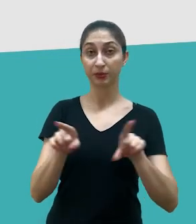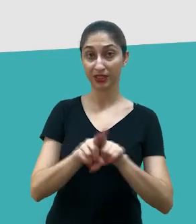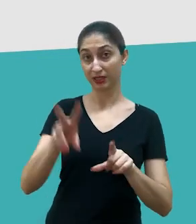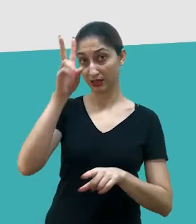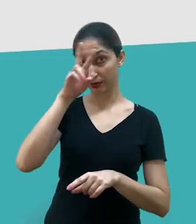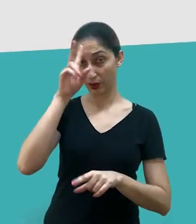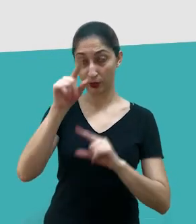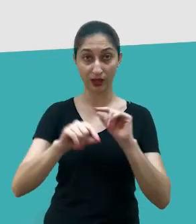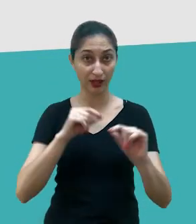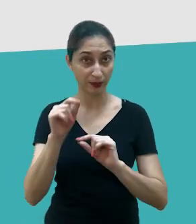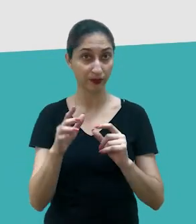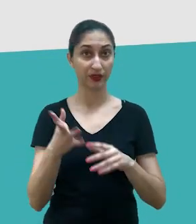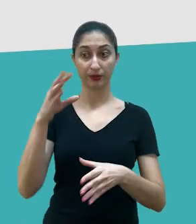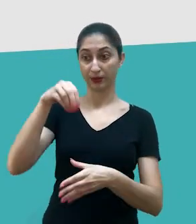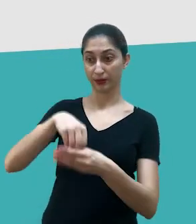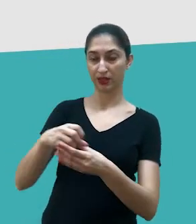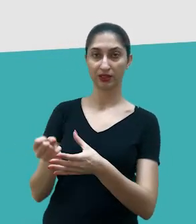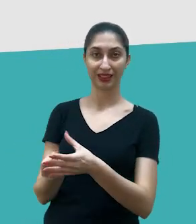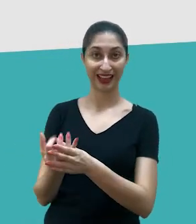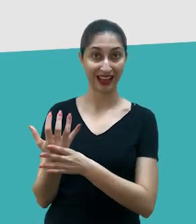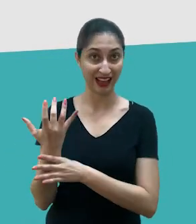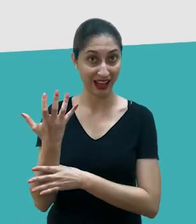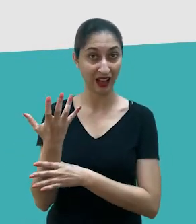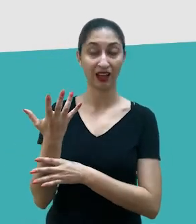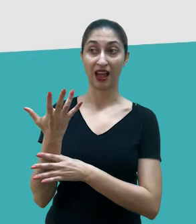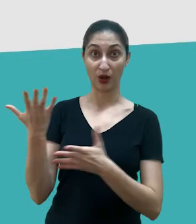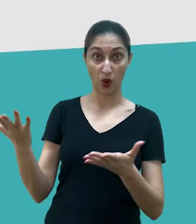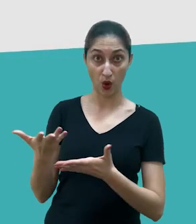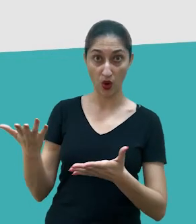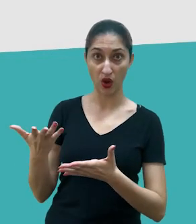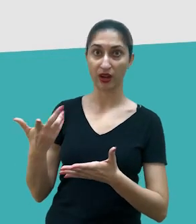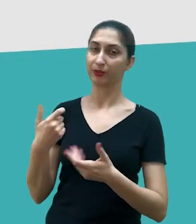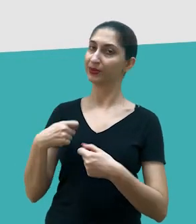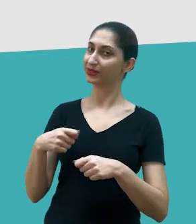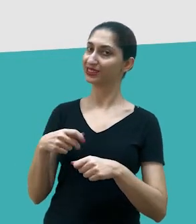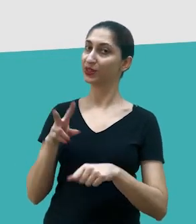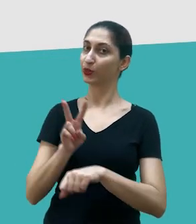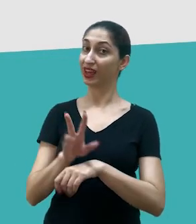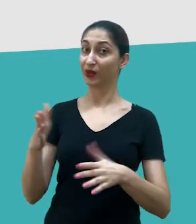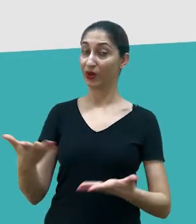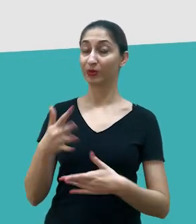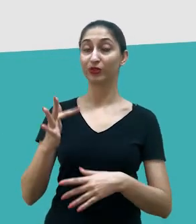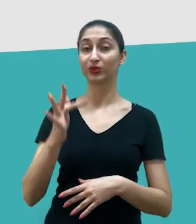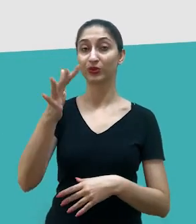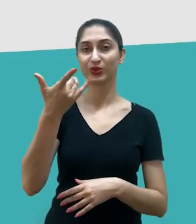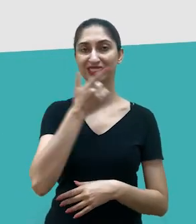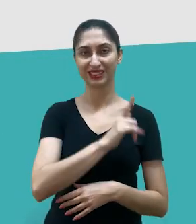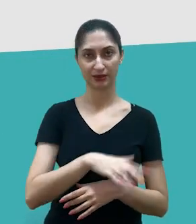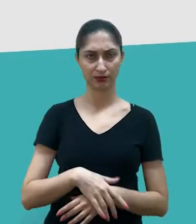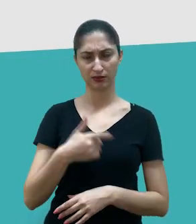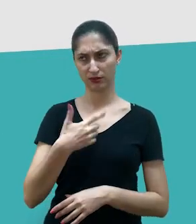encontro, plantar hoje o que eu quero para o futuro. Não é como que eu quero que me